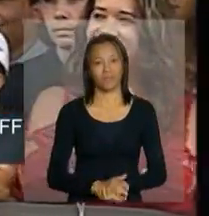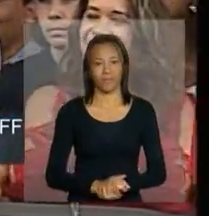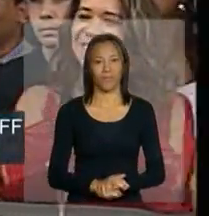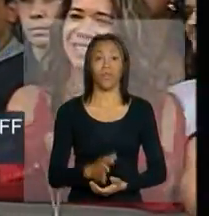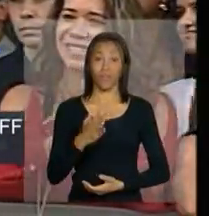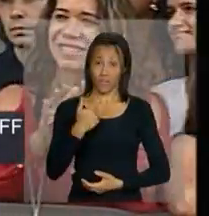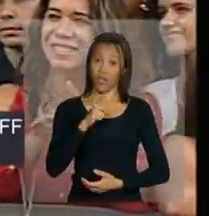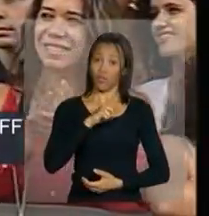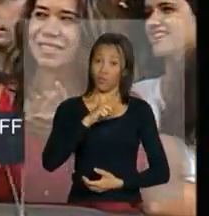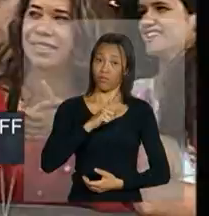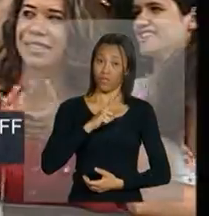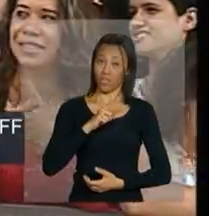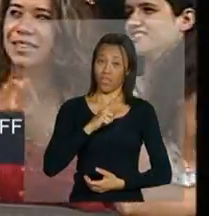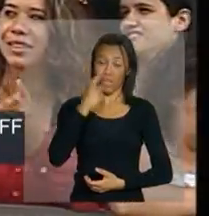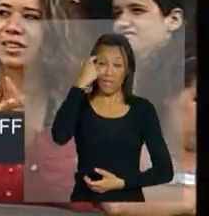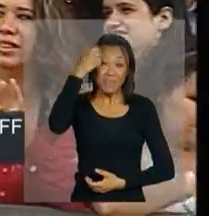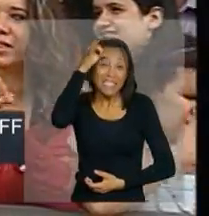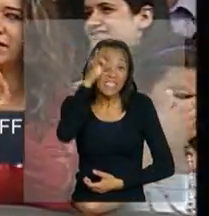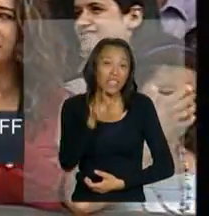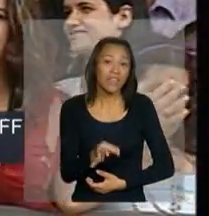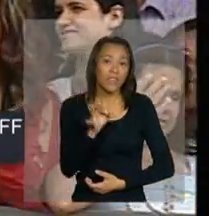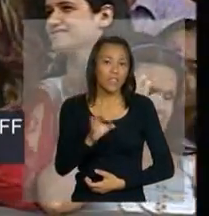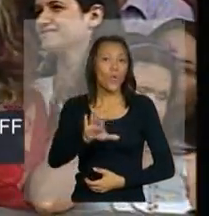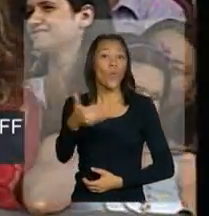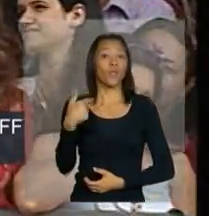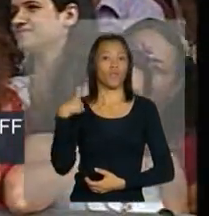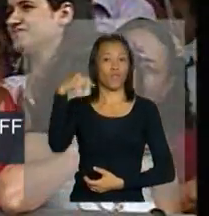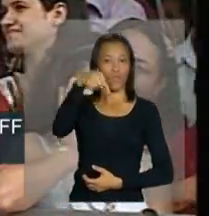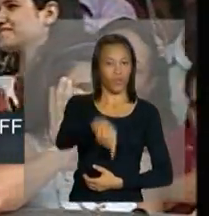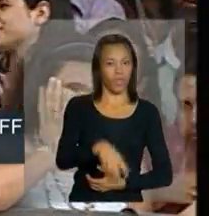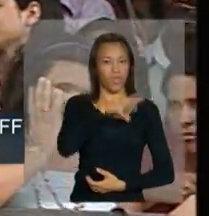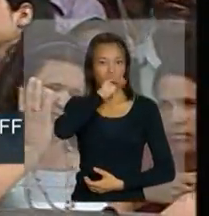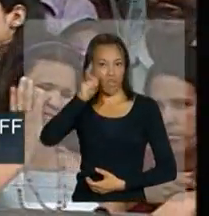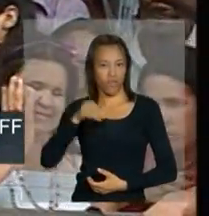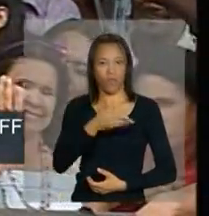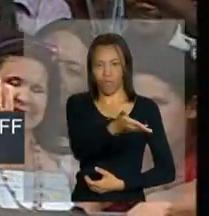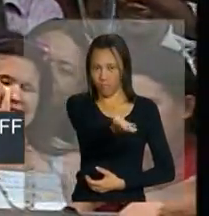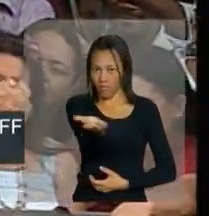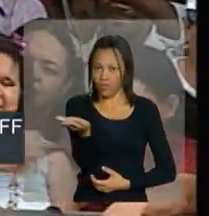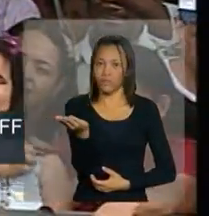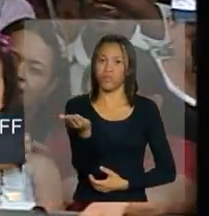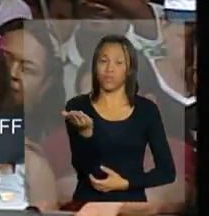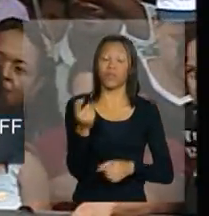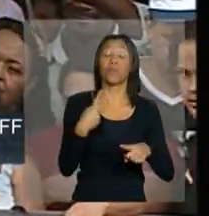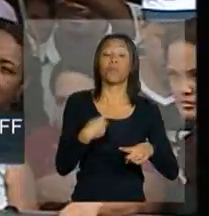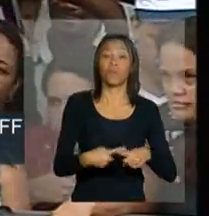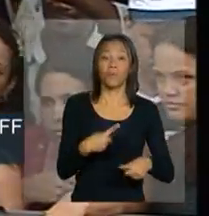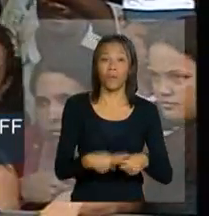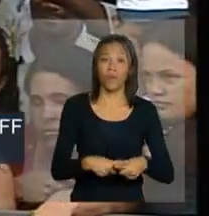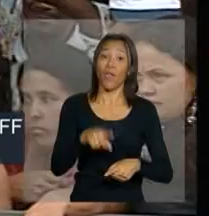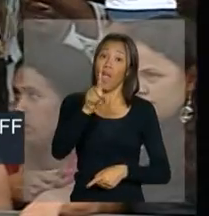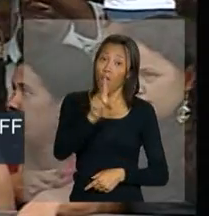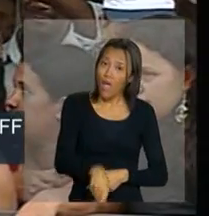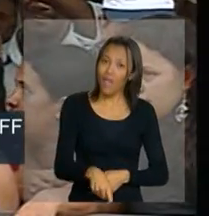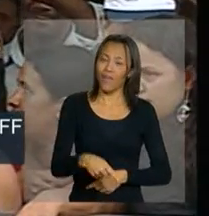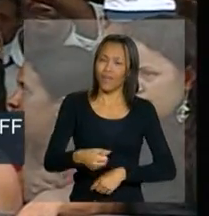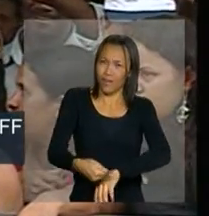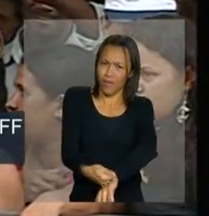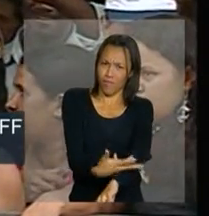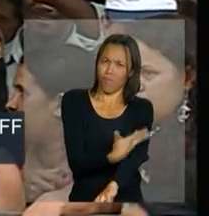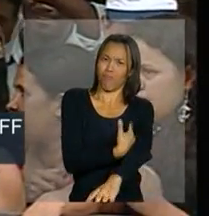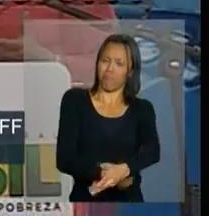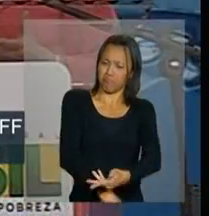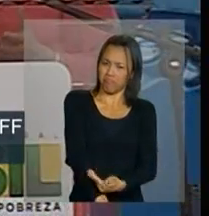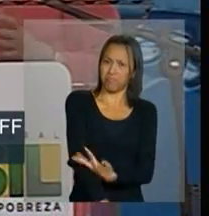E é isso que eu tenho certeza quando eu venho aqui e falo para vocês. Porque é uma grande emoção para